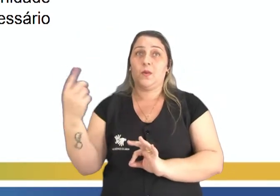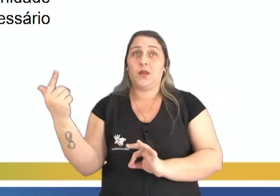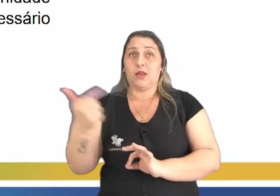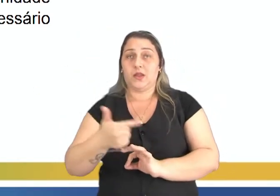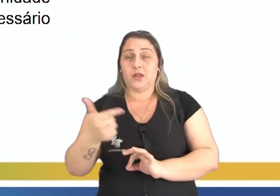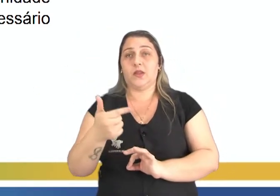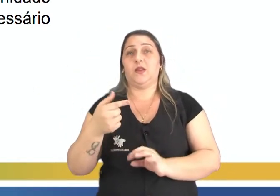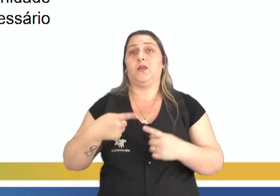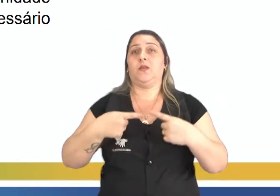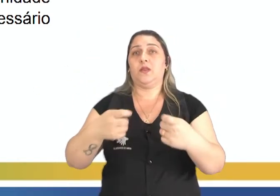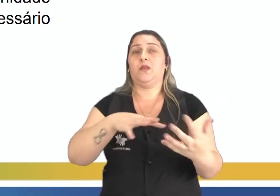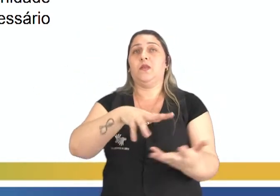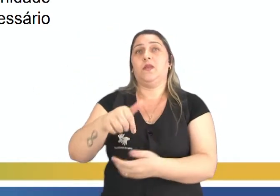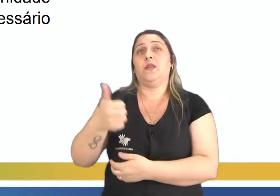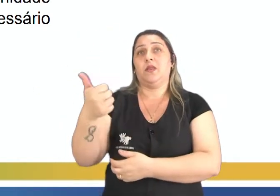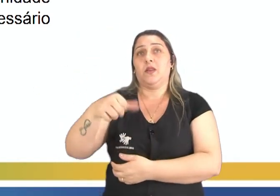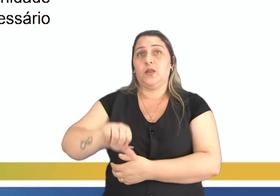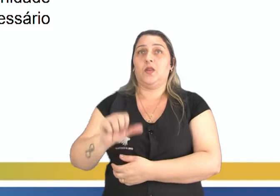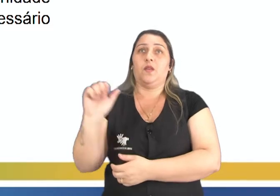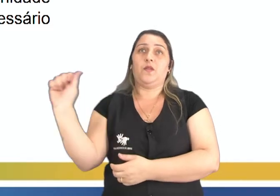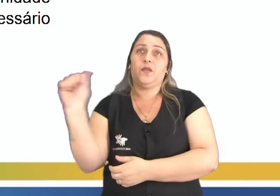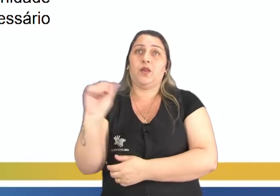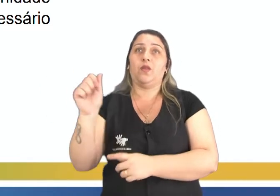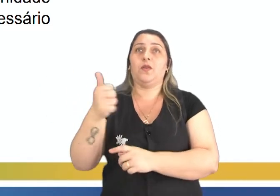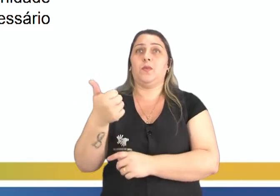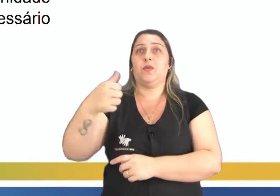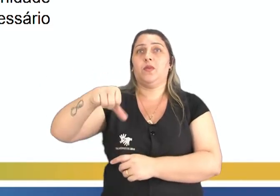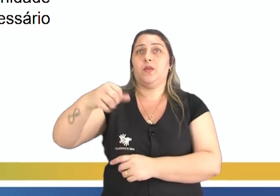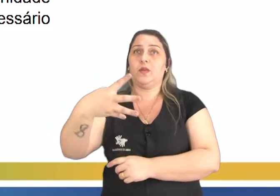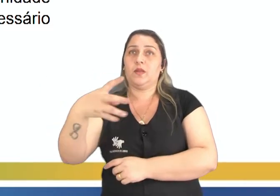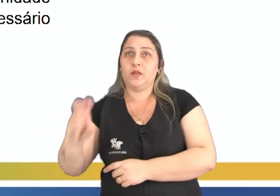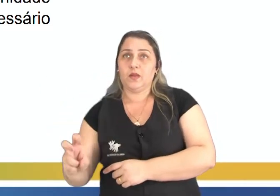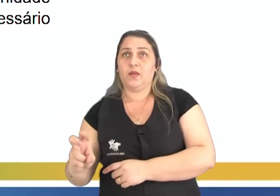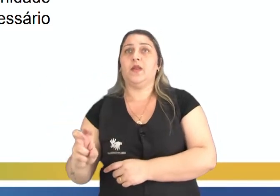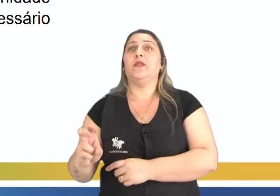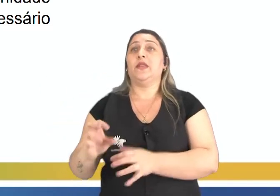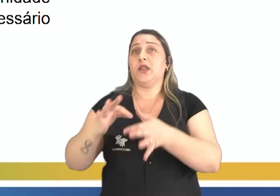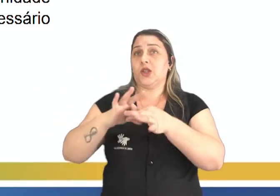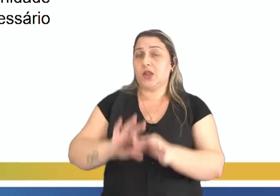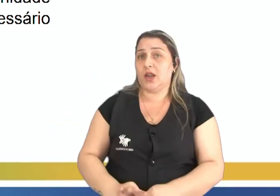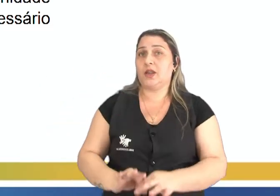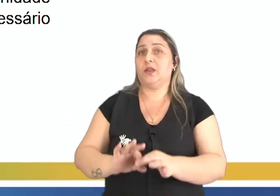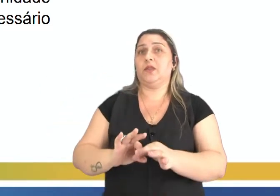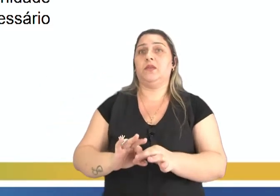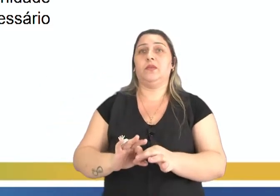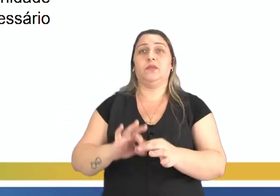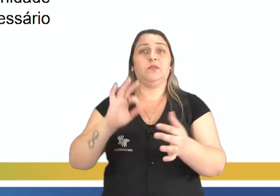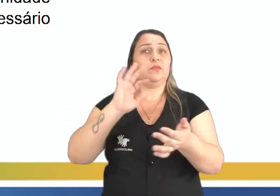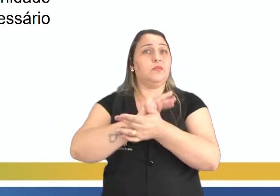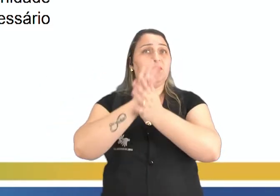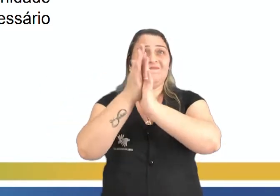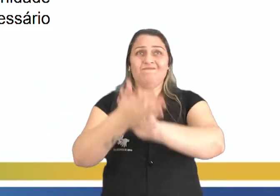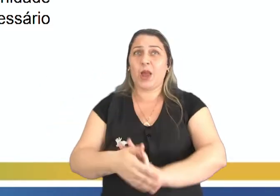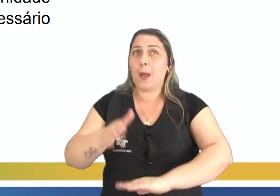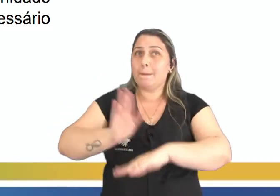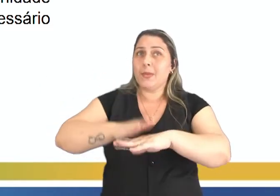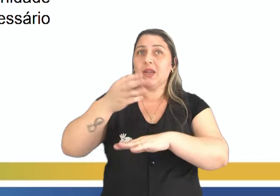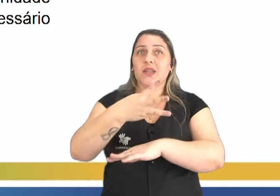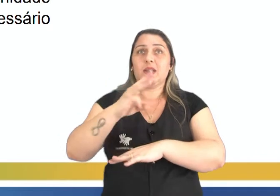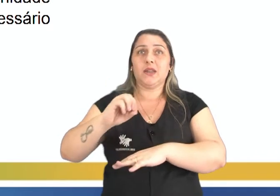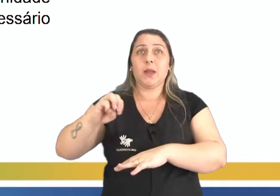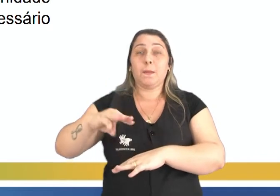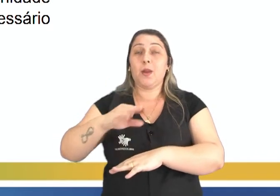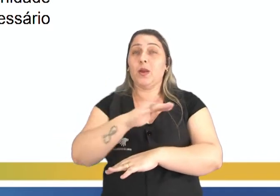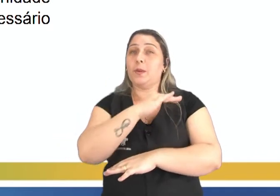Guerra Mundial, em 19 de agosto de 1945, o saldo deixado era devastador. Foram mais de 30 milhões